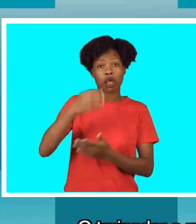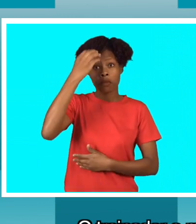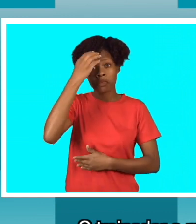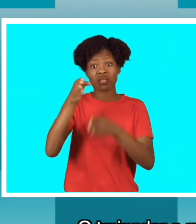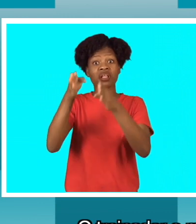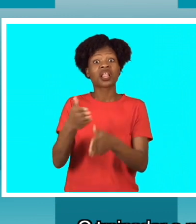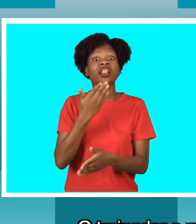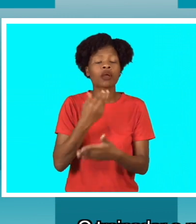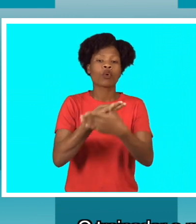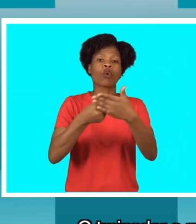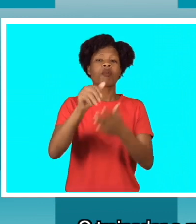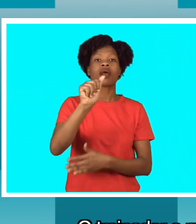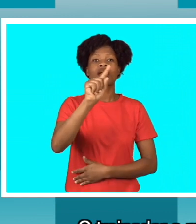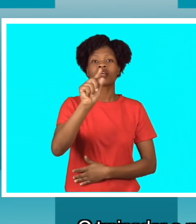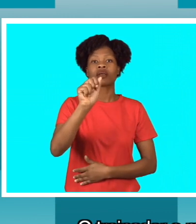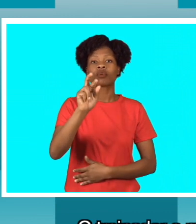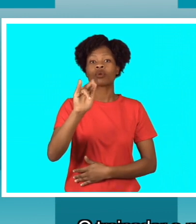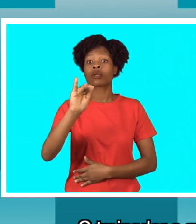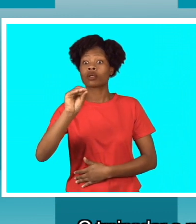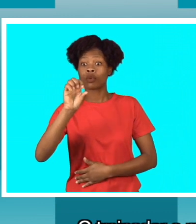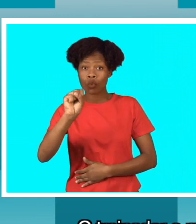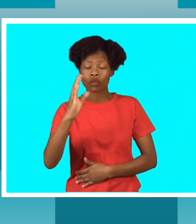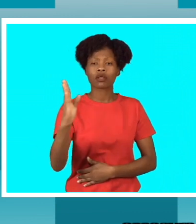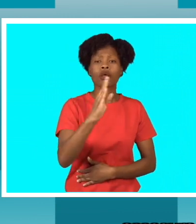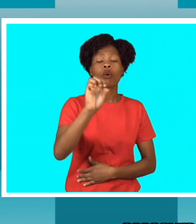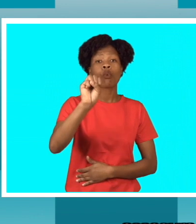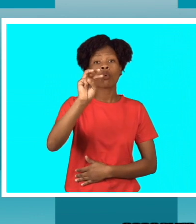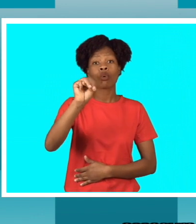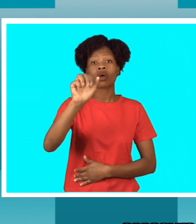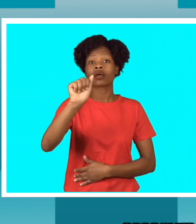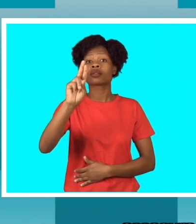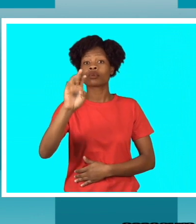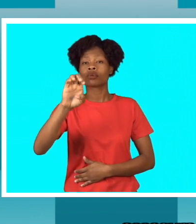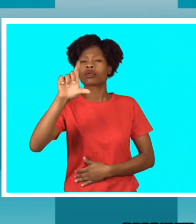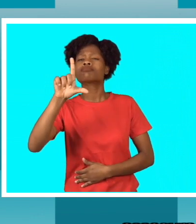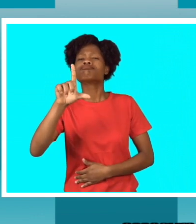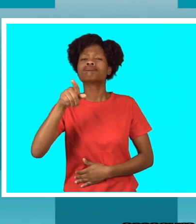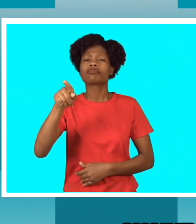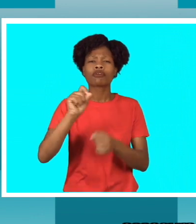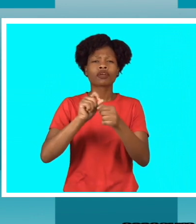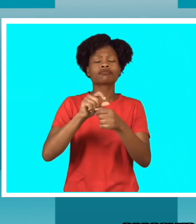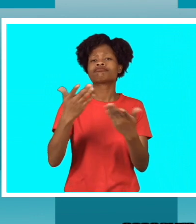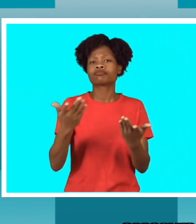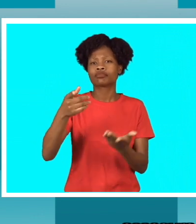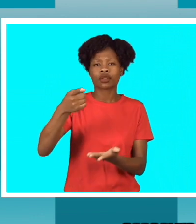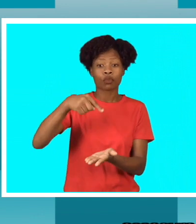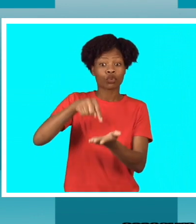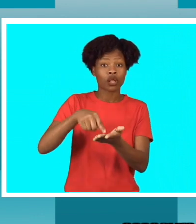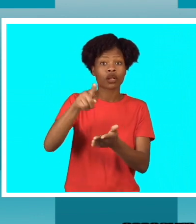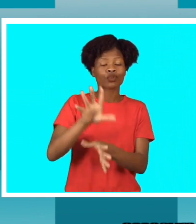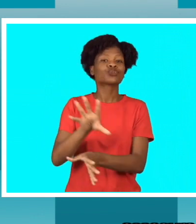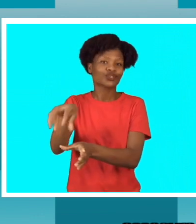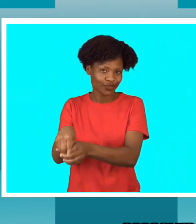Atletismo na cidade de Maputo, Azaria e Samuel, assegura que as corridas realizadas nesta cidade